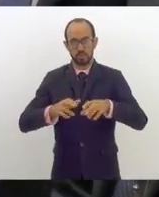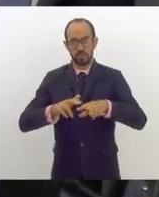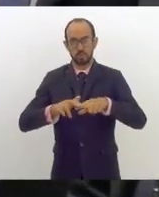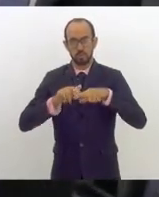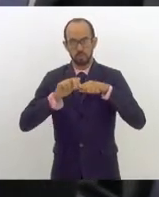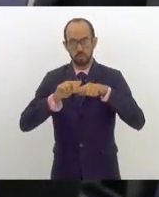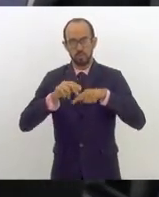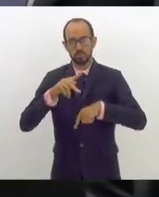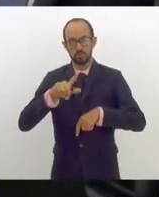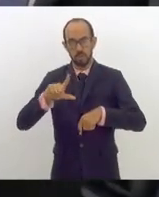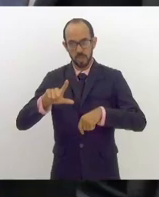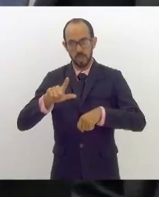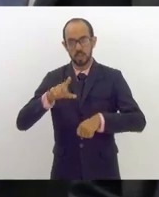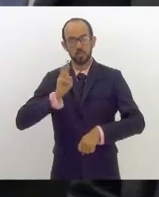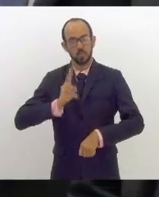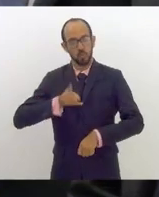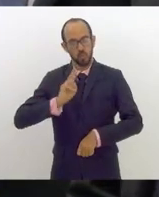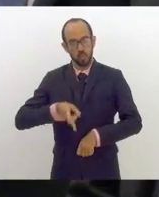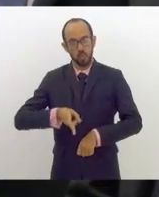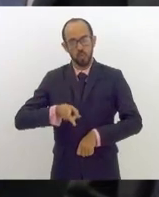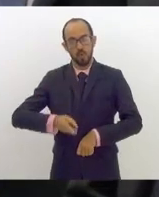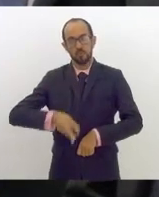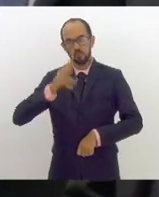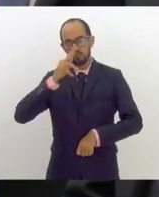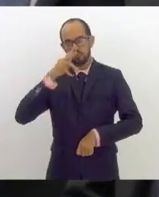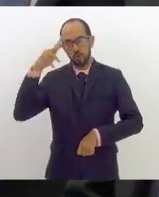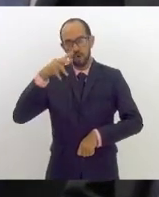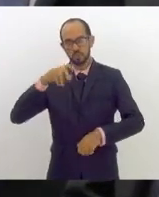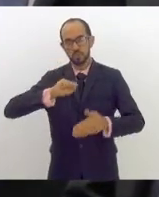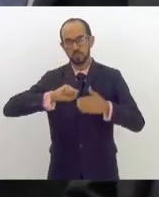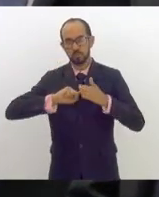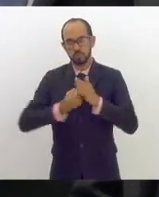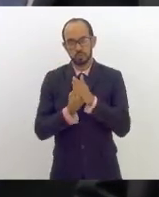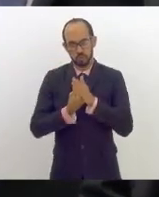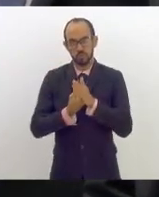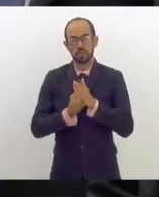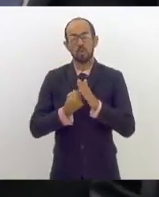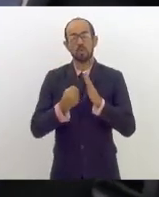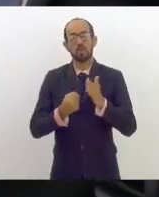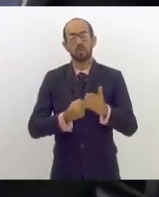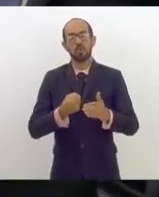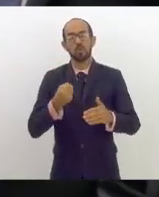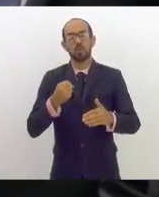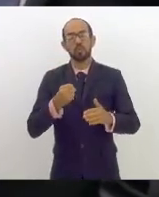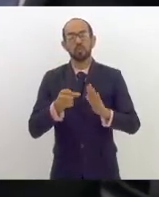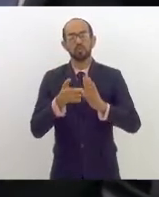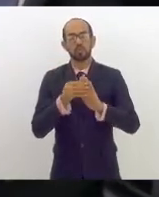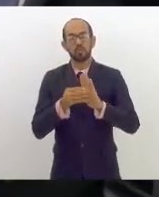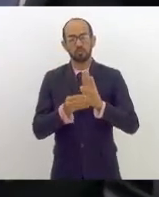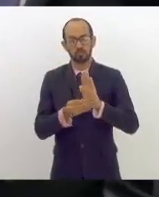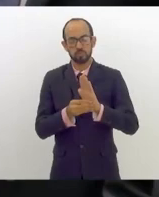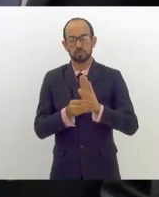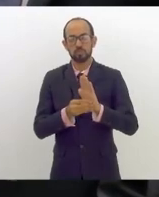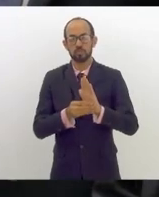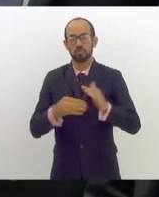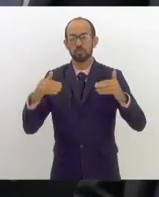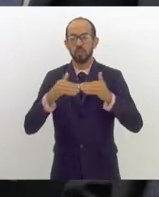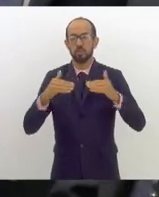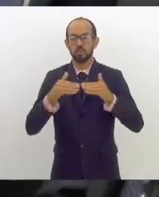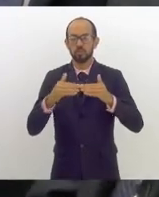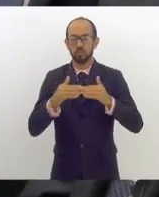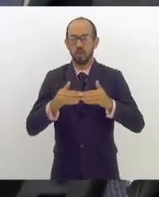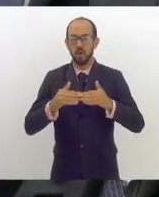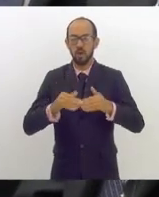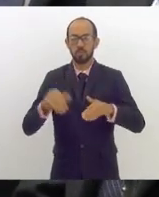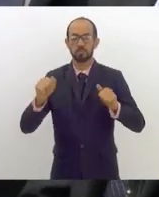razão DL mantém firme seu propósito de obstrução da pauta na forma formulada pelo requerimento de natureza